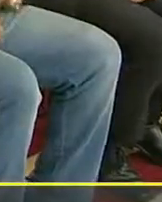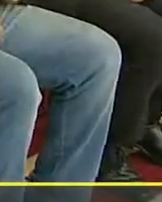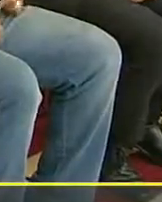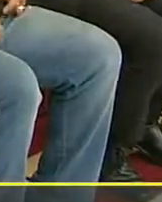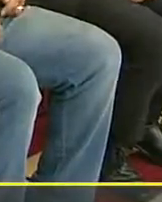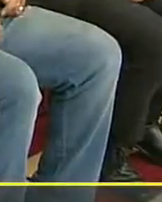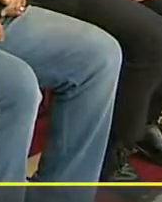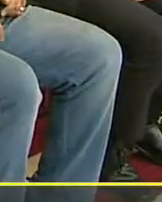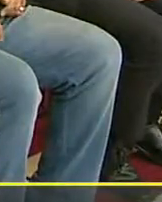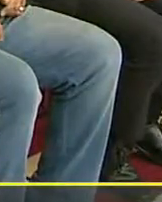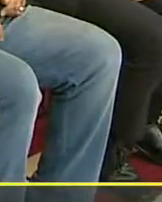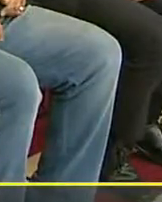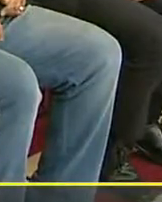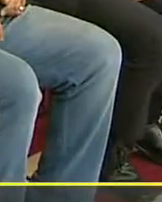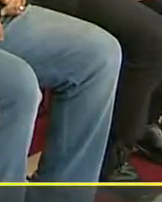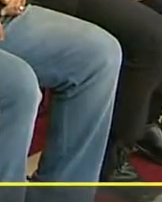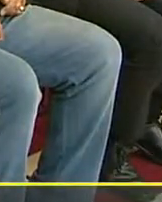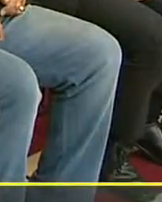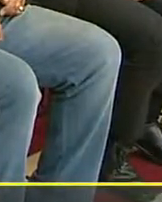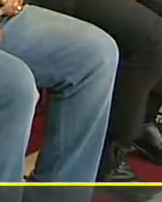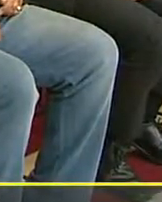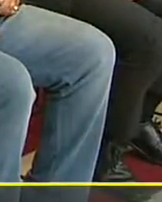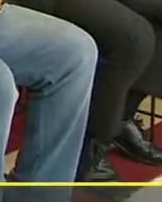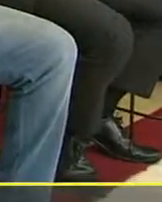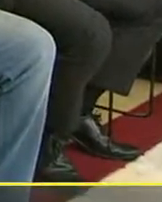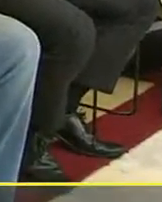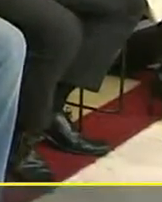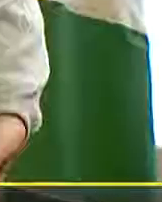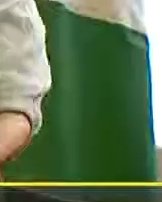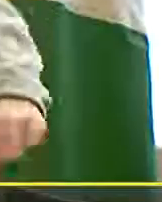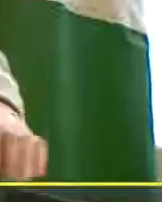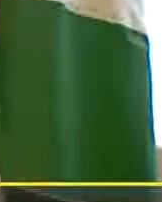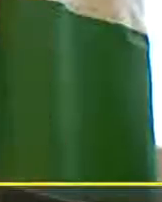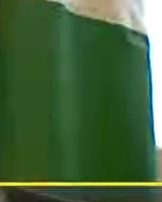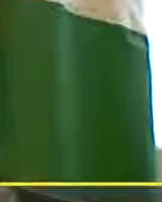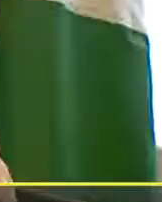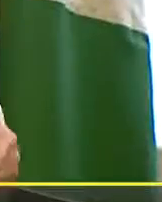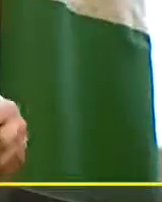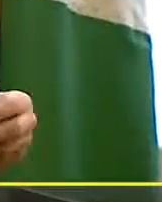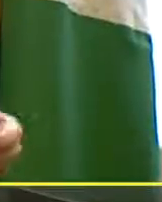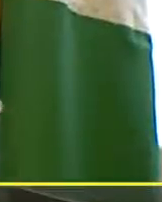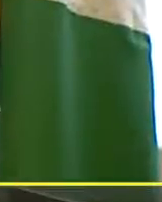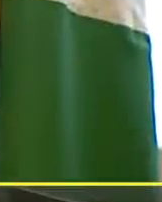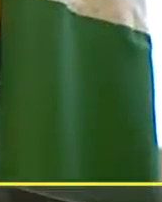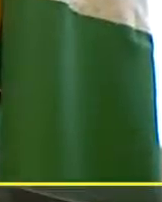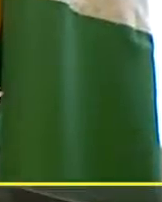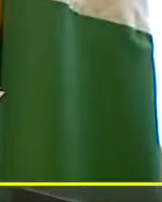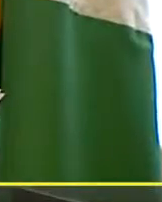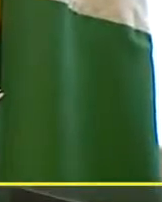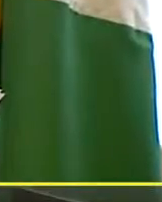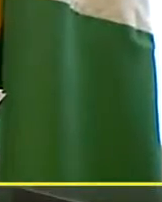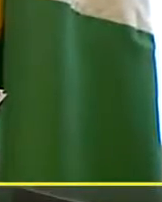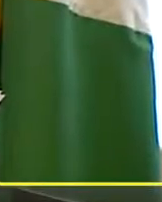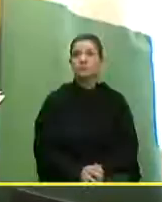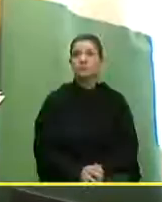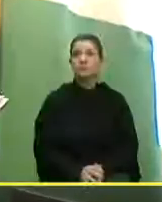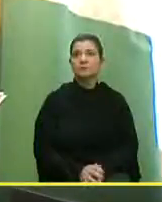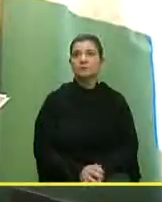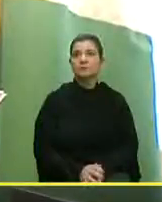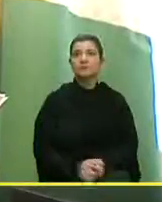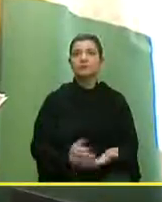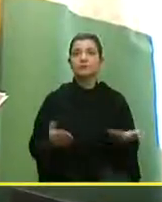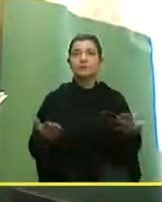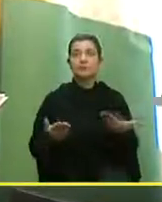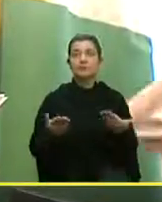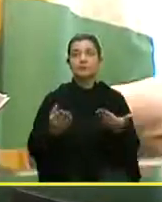Olá neste momento o deputado dizer que Rego fará a entrega ao tomar Sommer o